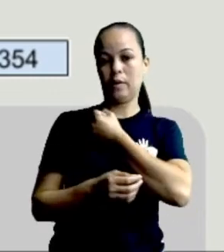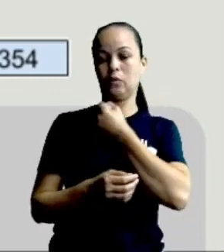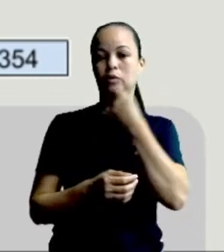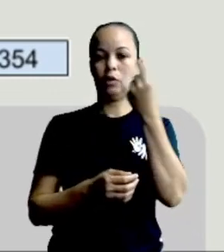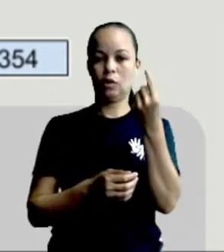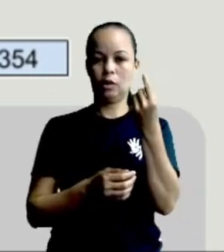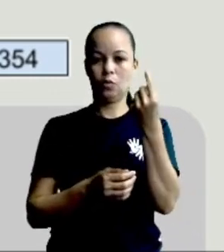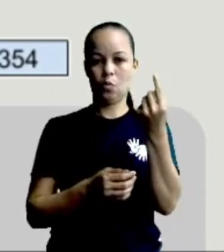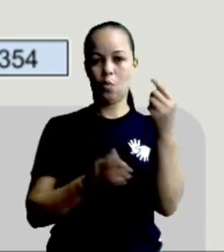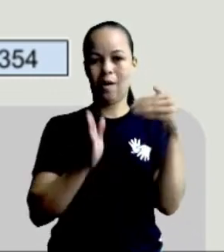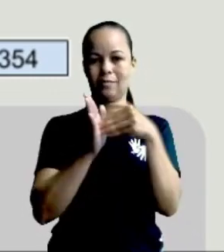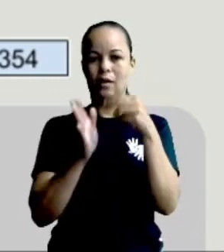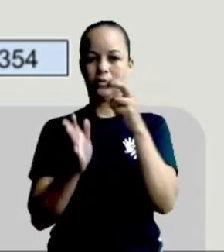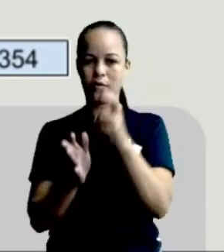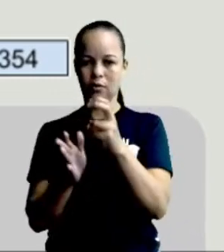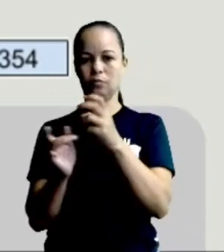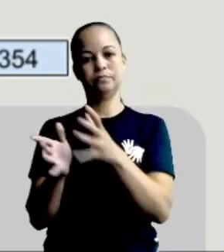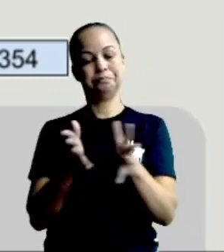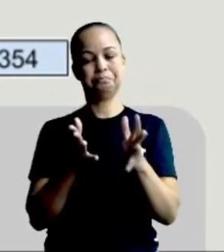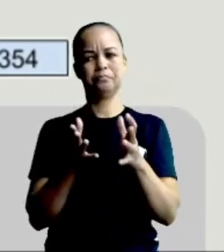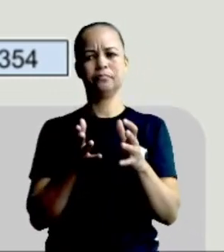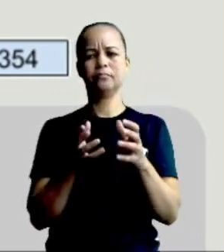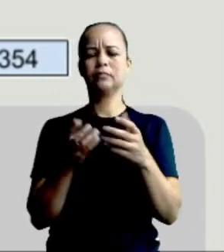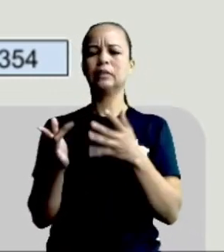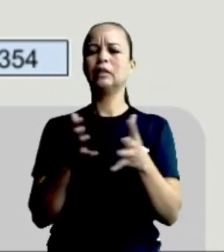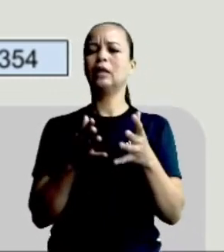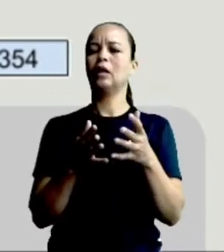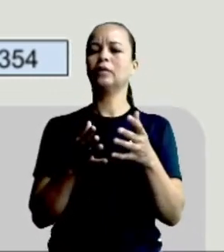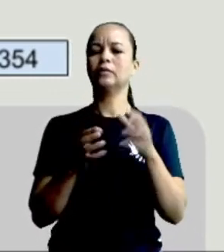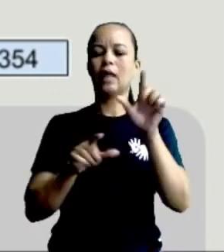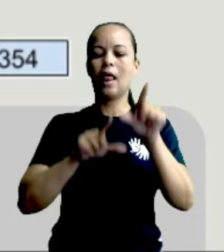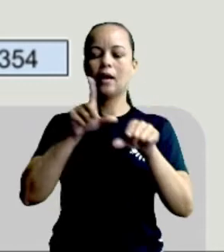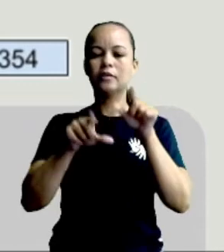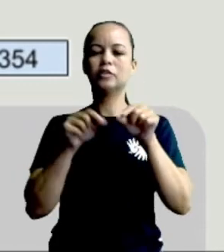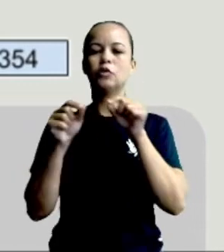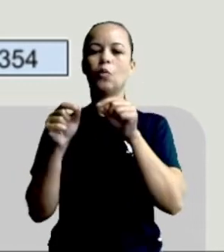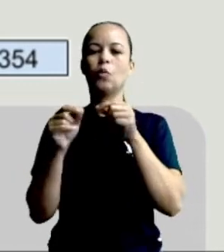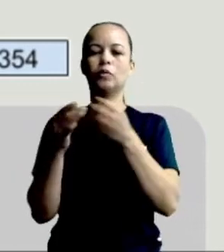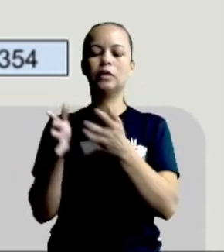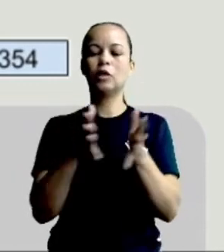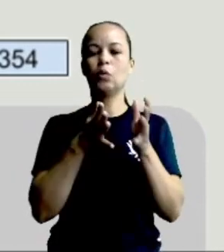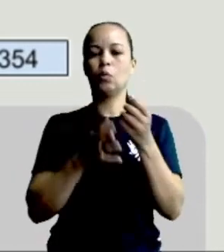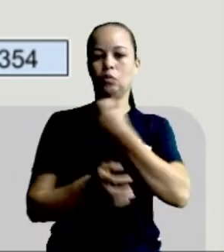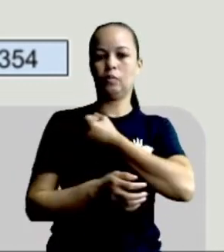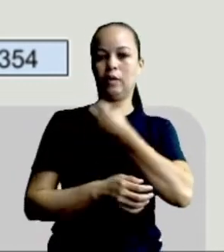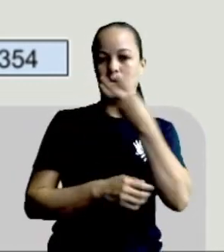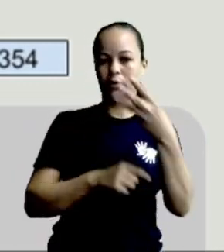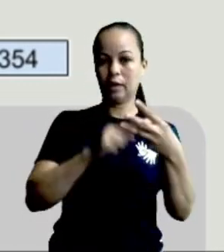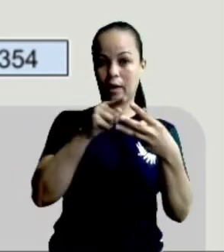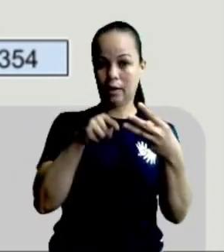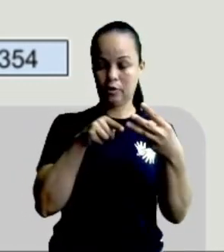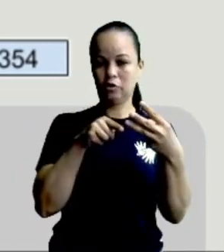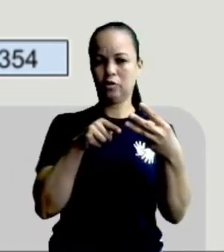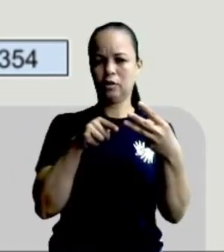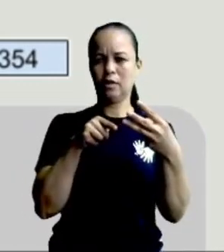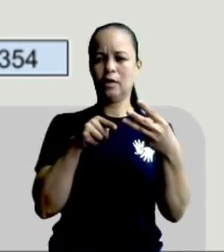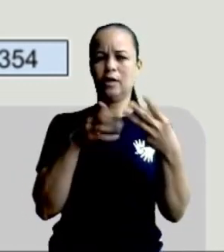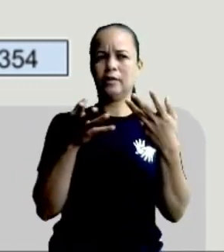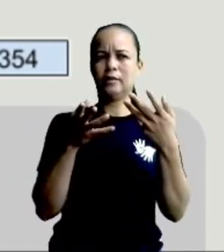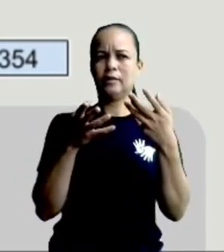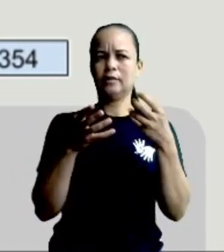quê? Seleciono o que vai estar no algarismo das centenas, que é o 3. Se ele diz no problema que não pode